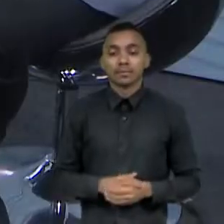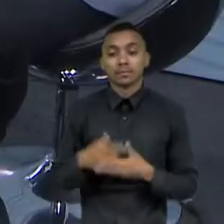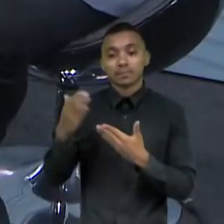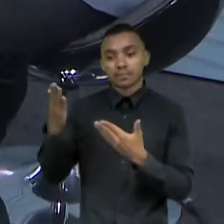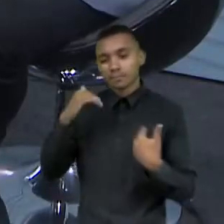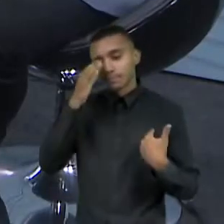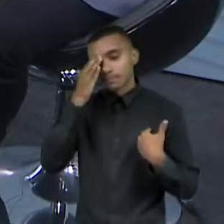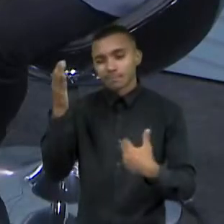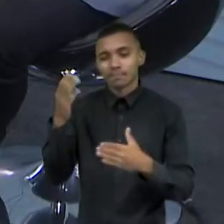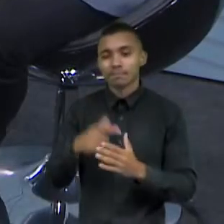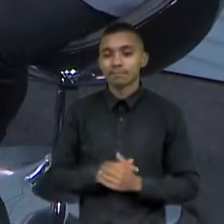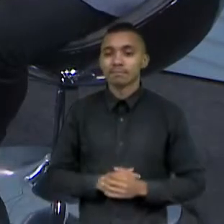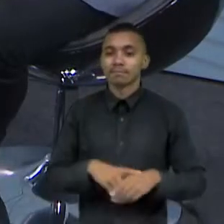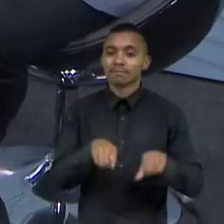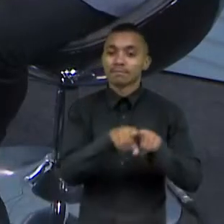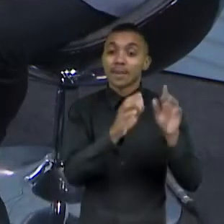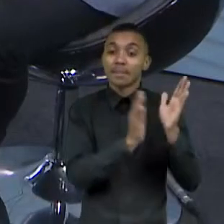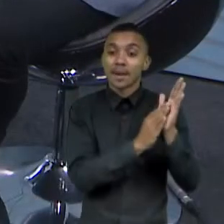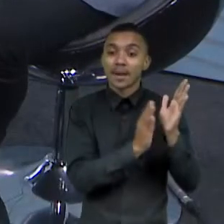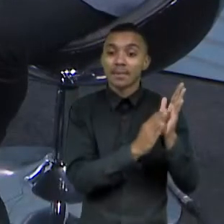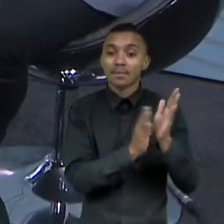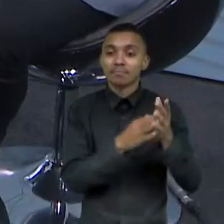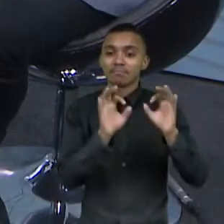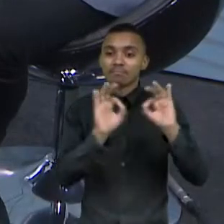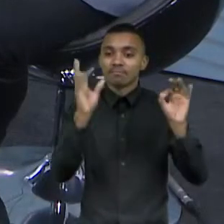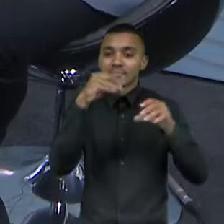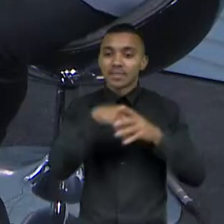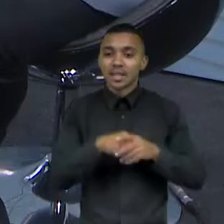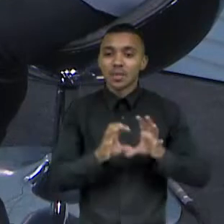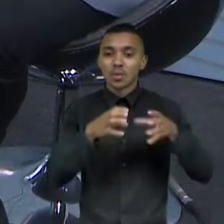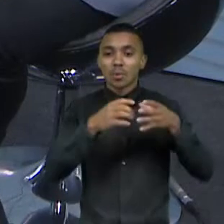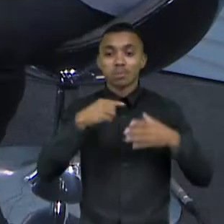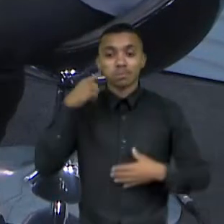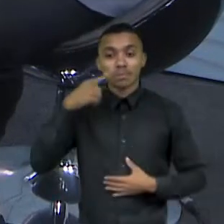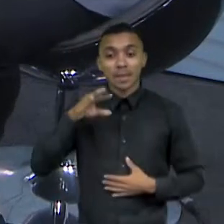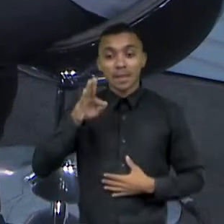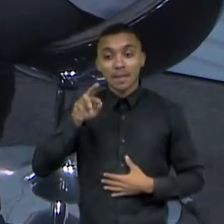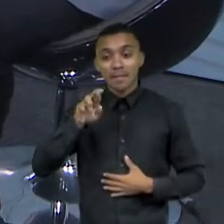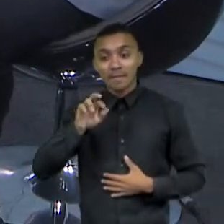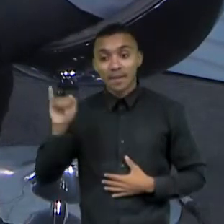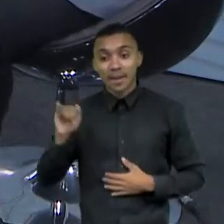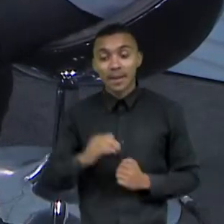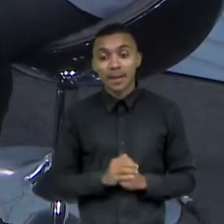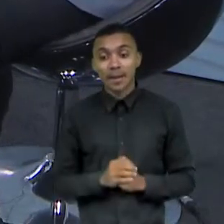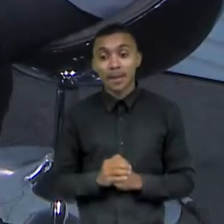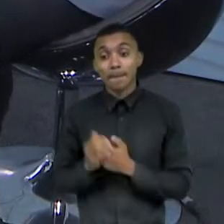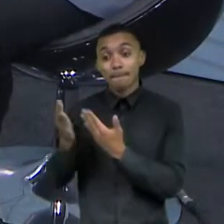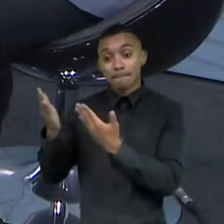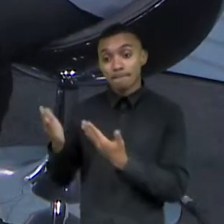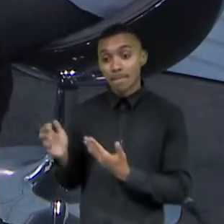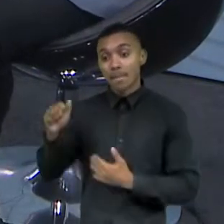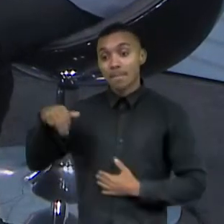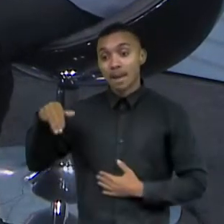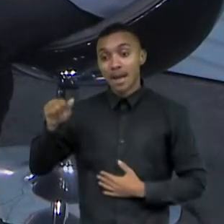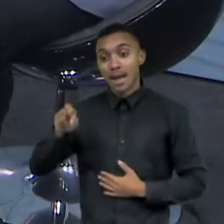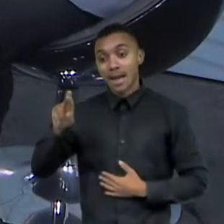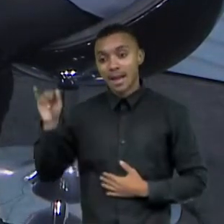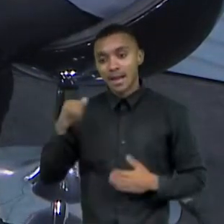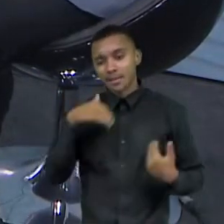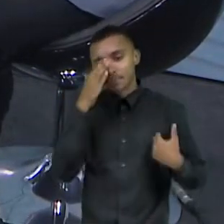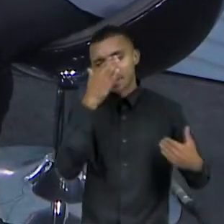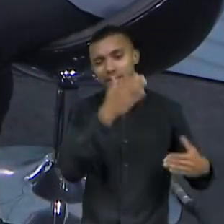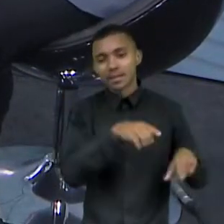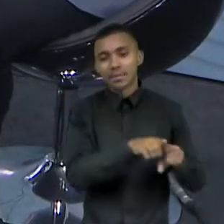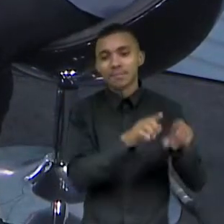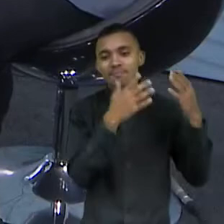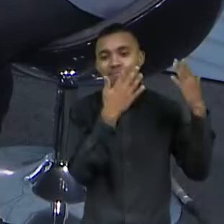obrigado, Miguel. Parabéns pelo trabalho do escritório Frei Tito. Maria de Lourdes Vieira. Obrigado, Maria. Obrigada. Parabéns pelo